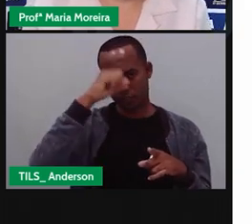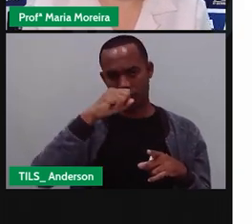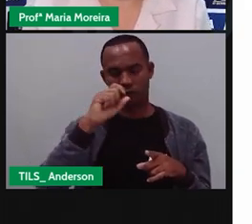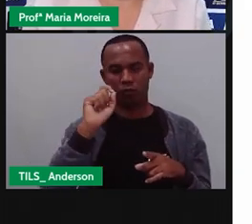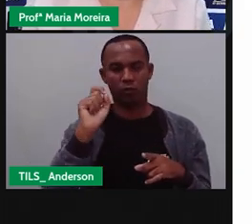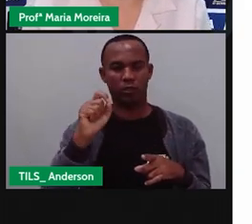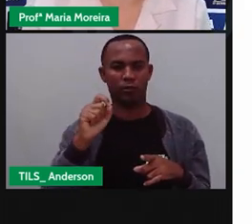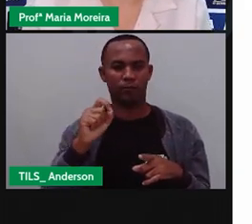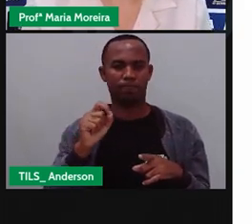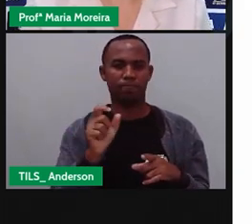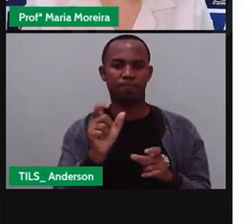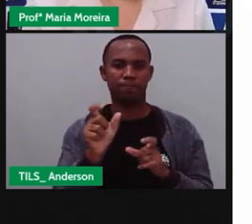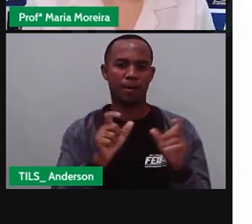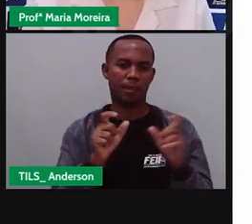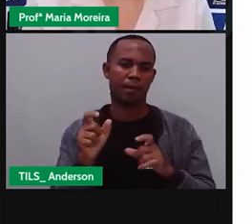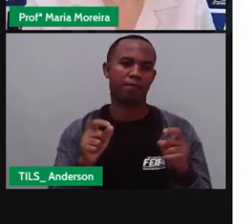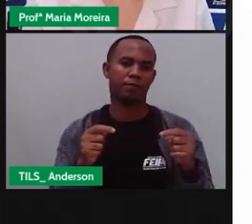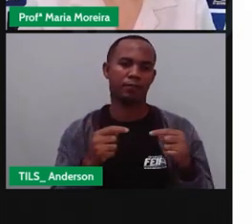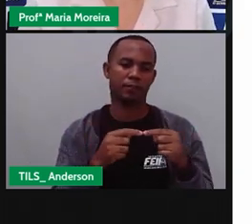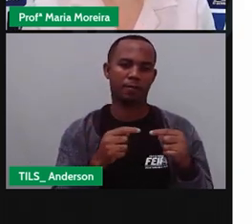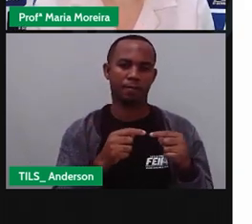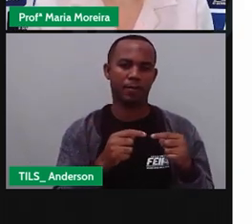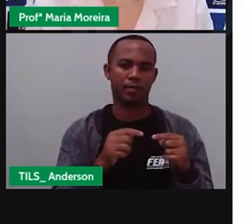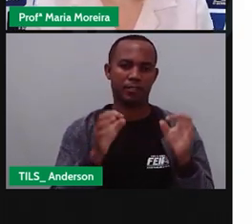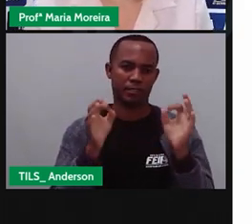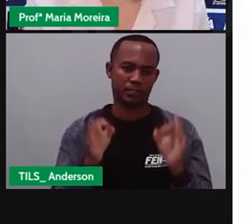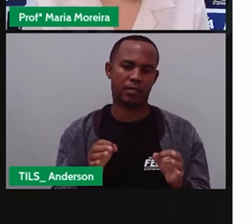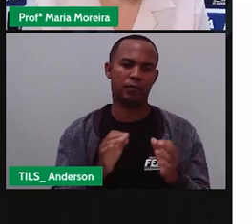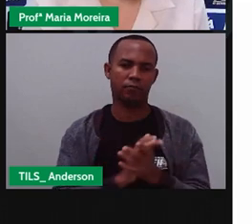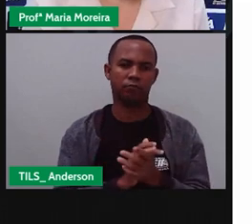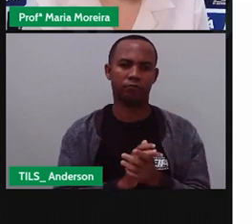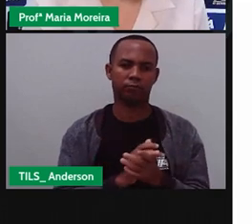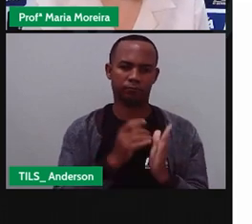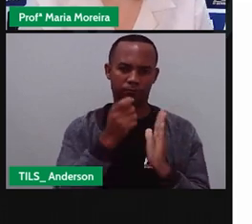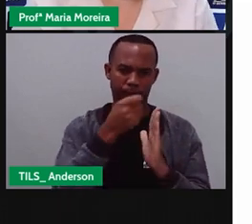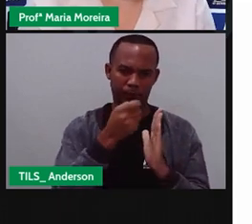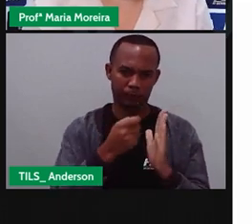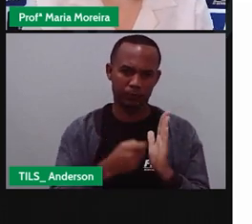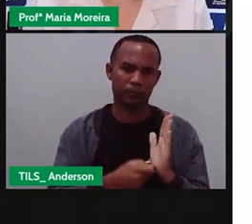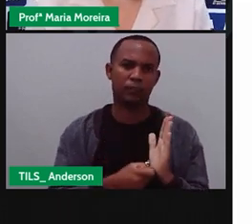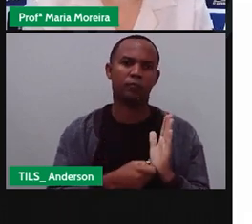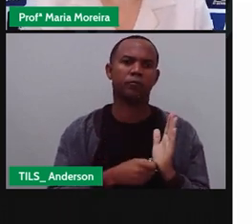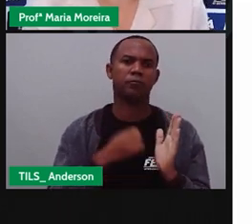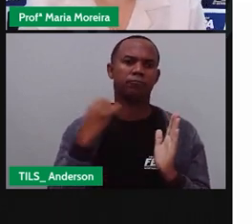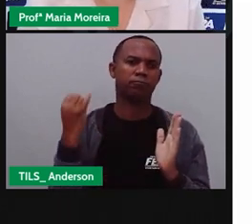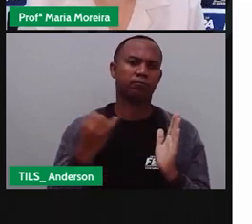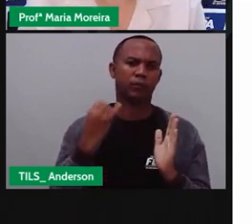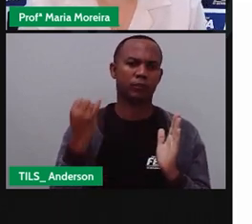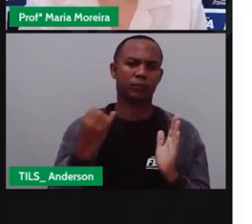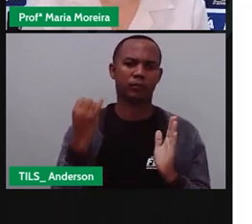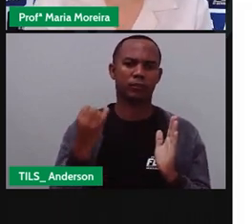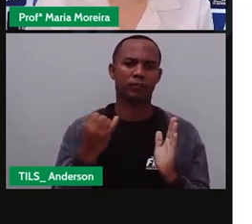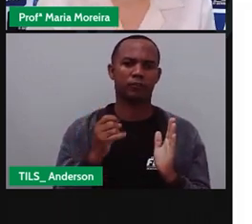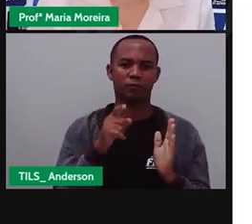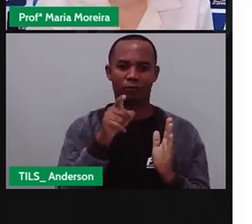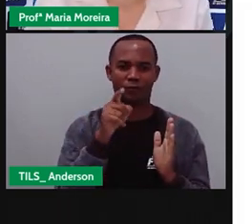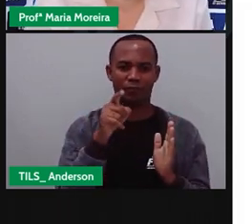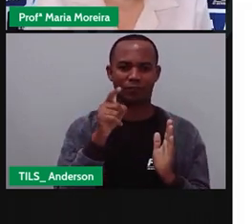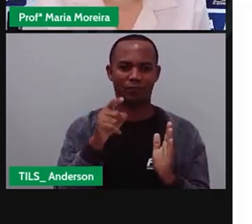passou aqui para vocês, e, né, se dediquem aí na escrita, porque eu sei que dentro de cada um de vocês tem um